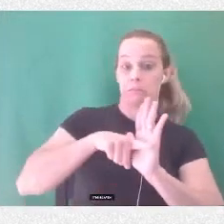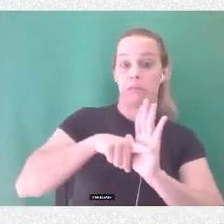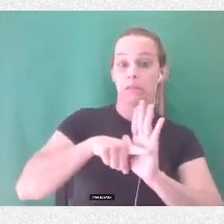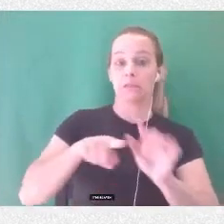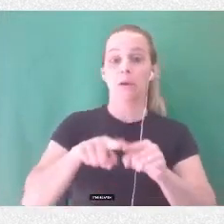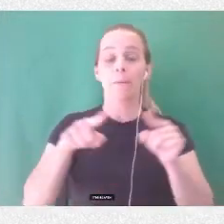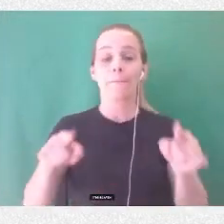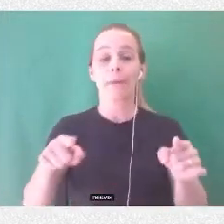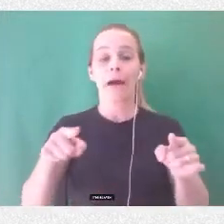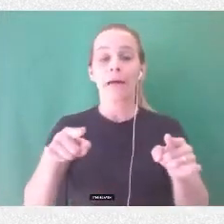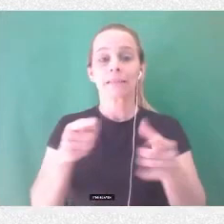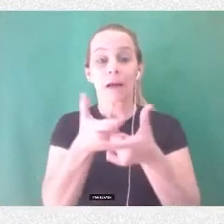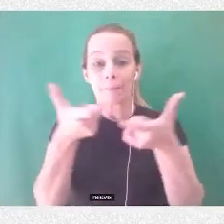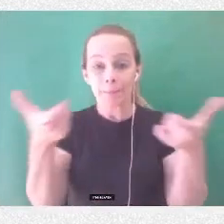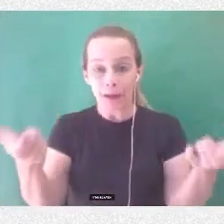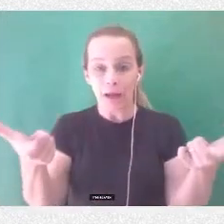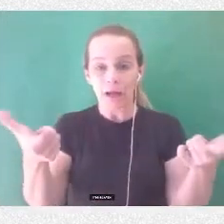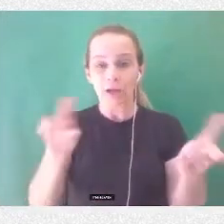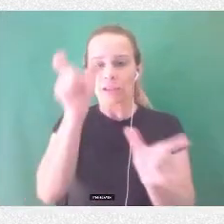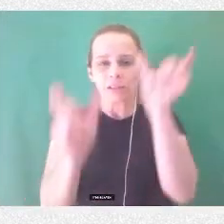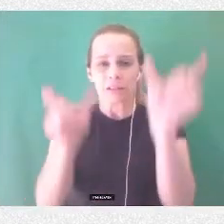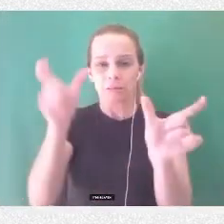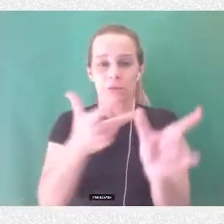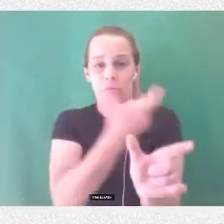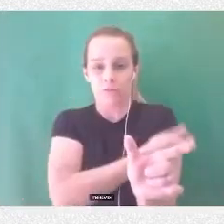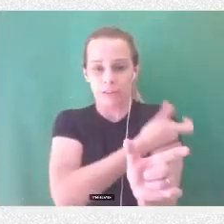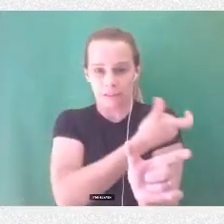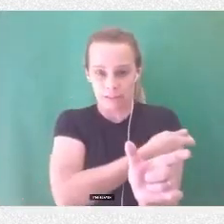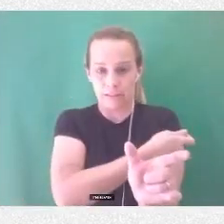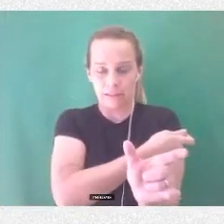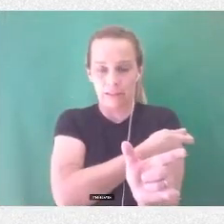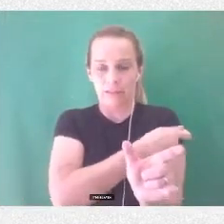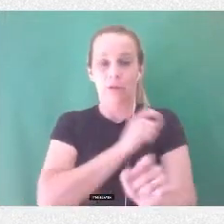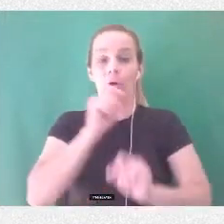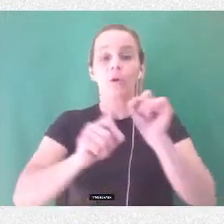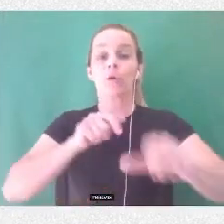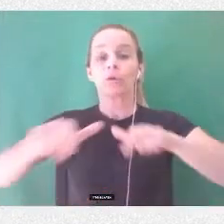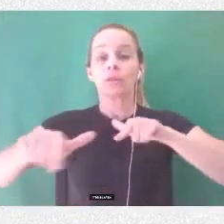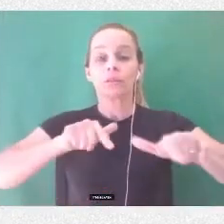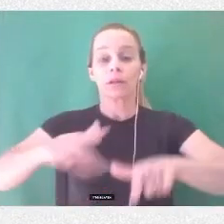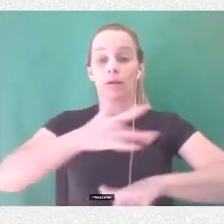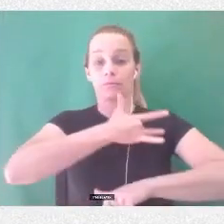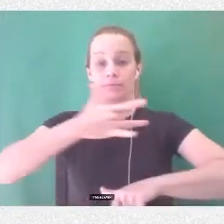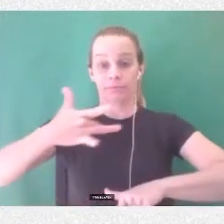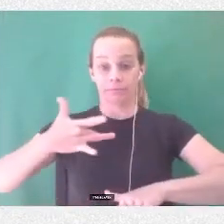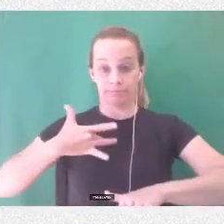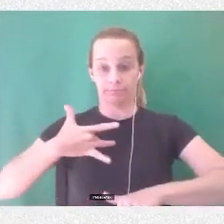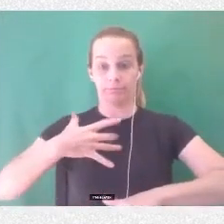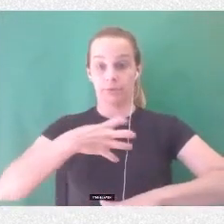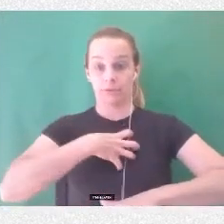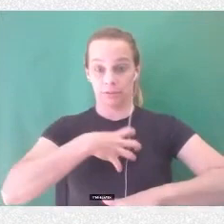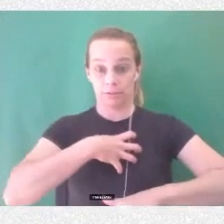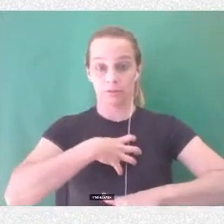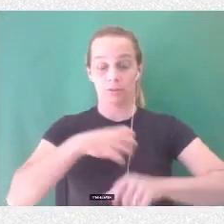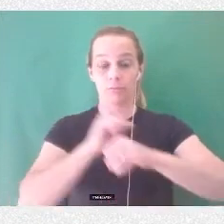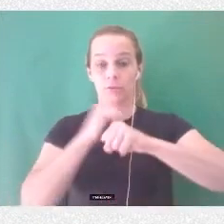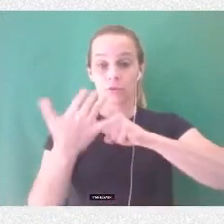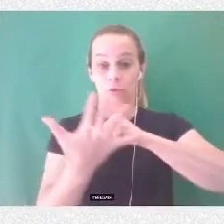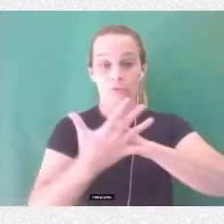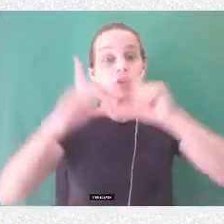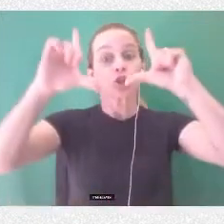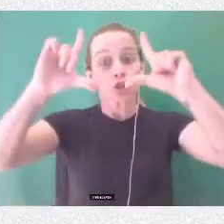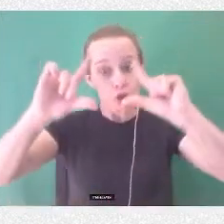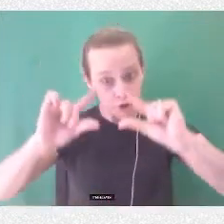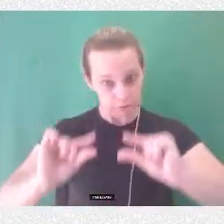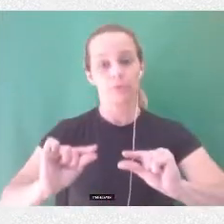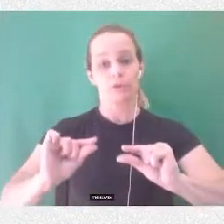da população vacinada, talvez a procura do serviço de saúde com sintomas sugestivos de Covid seja reduzida ao longo do